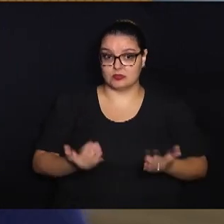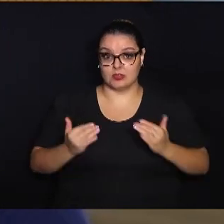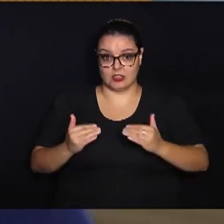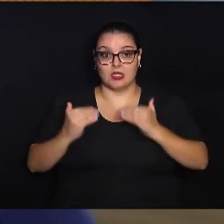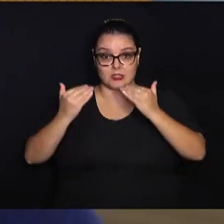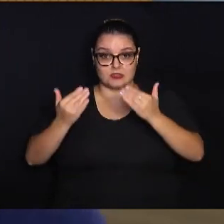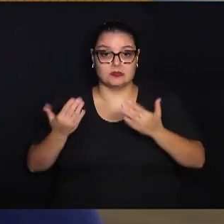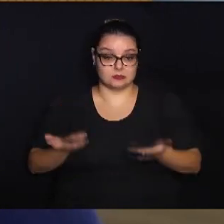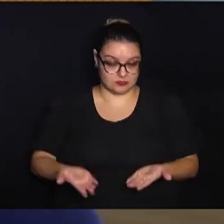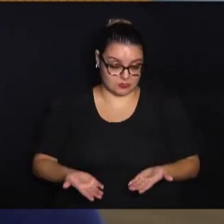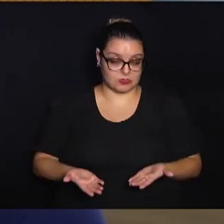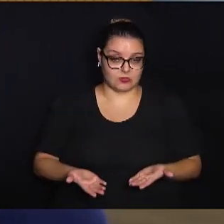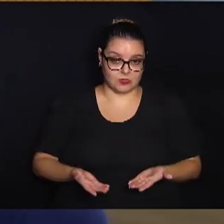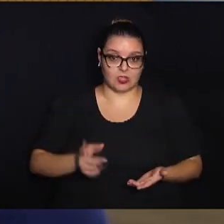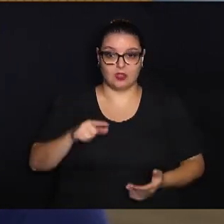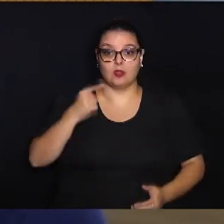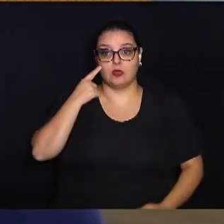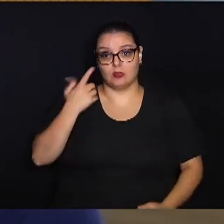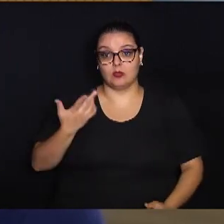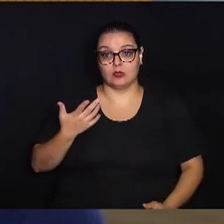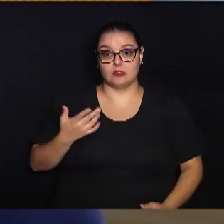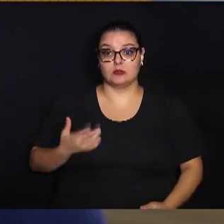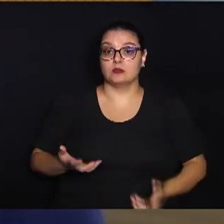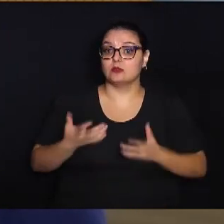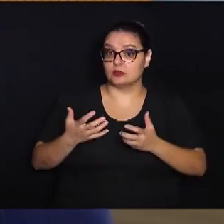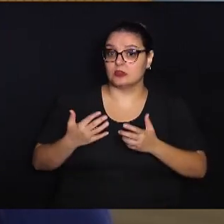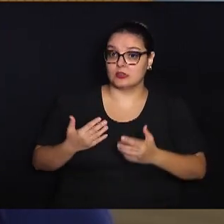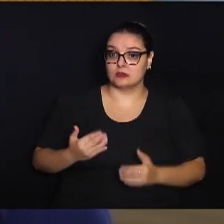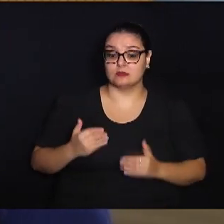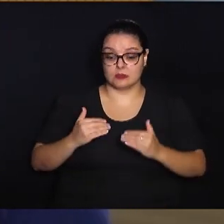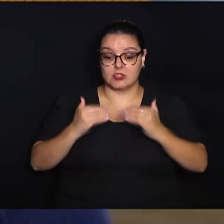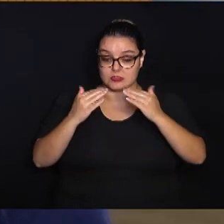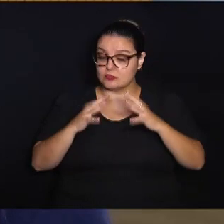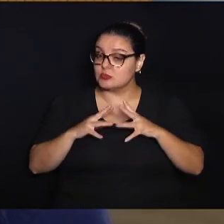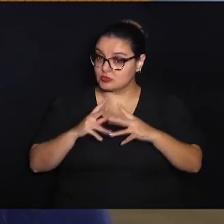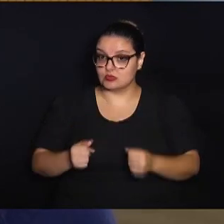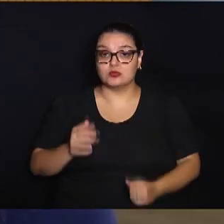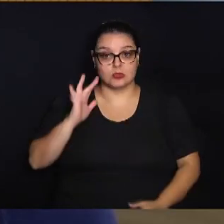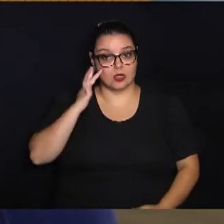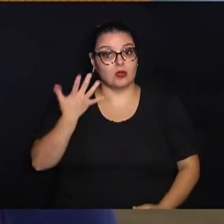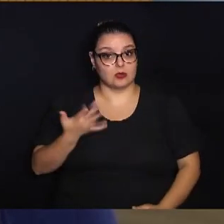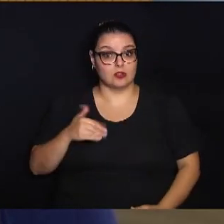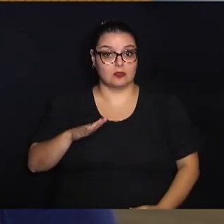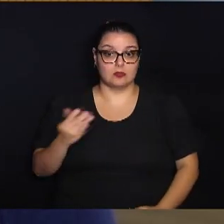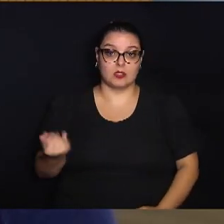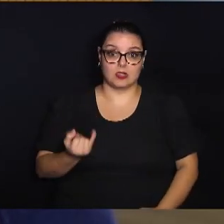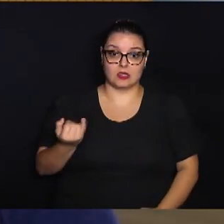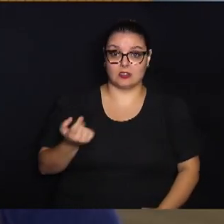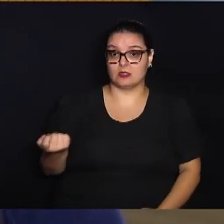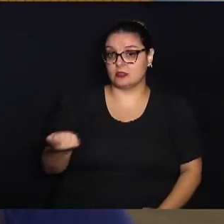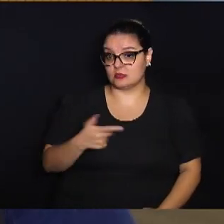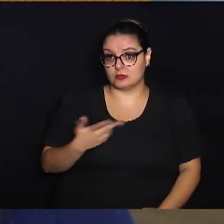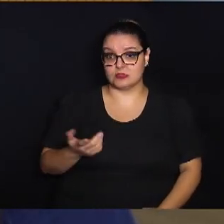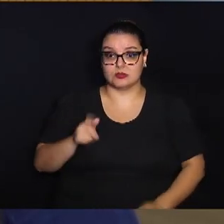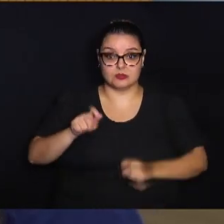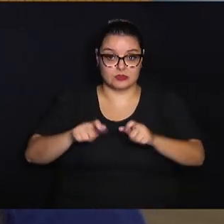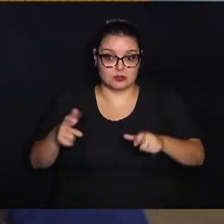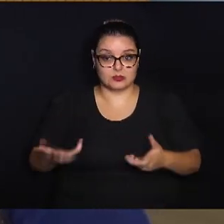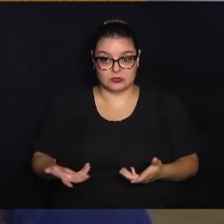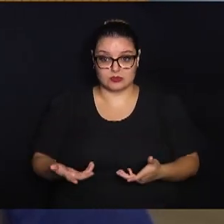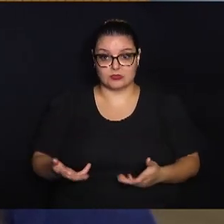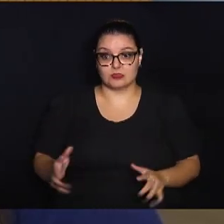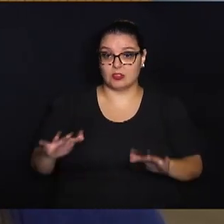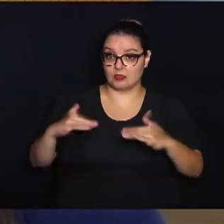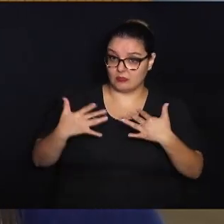disso, que é uma ideia que eu prezava acima de tudo e que eu achava muito mais importante do que as pessoas verem os